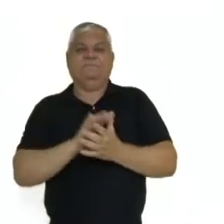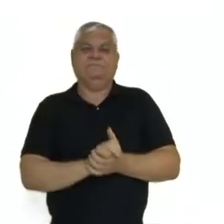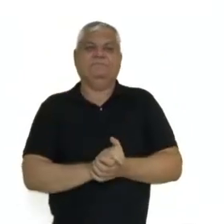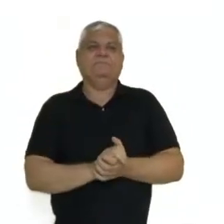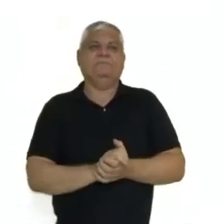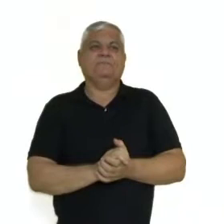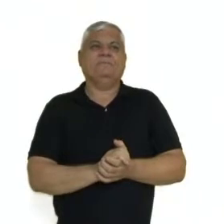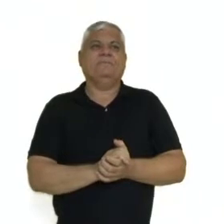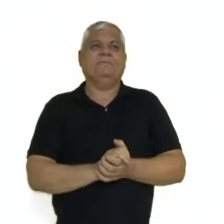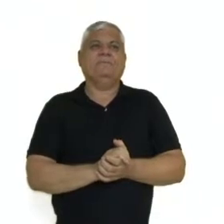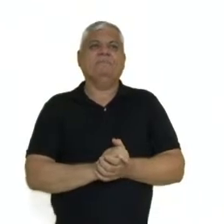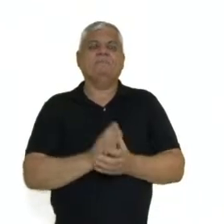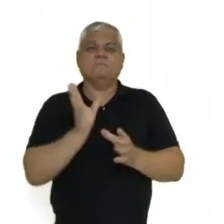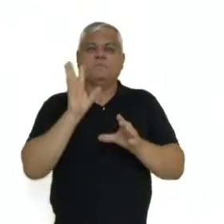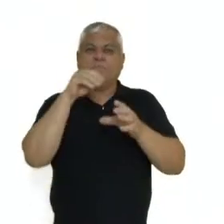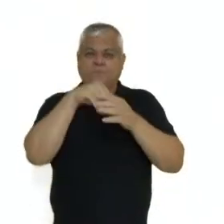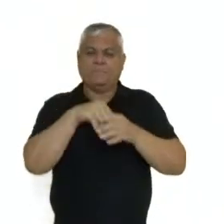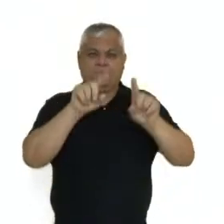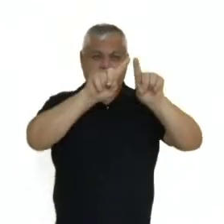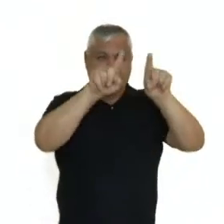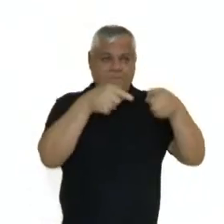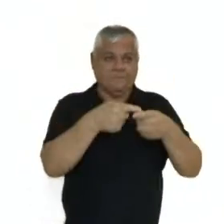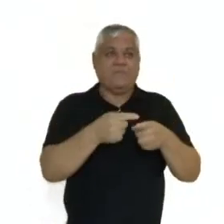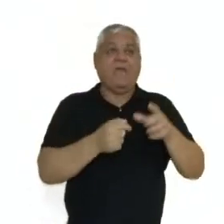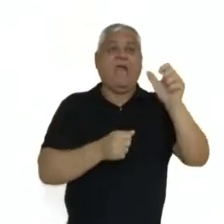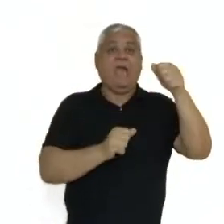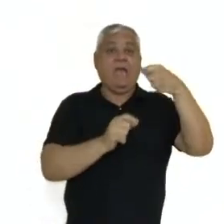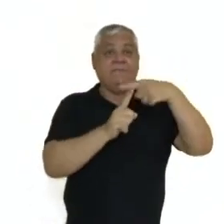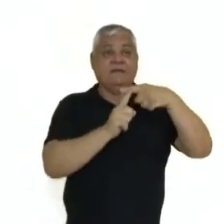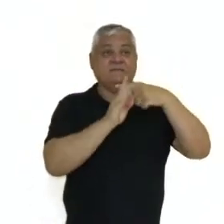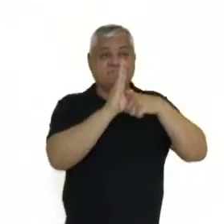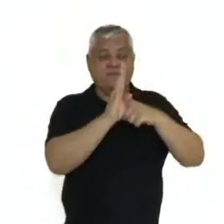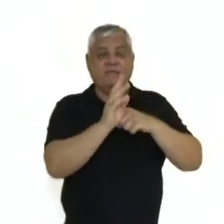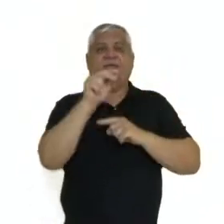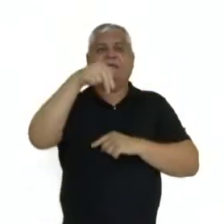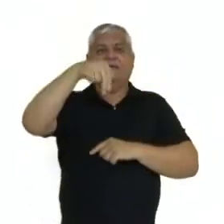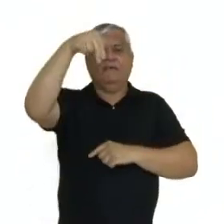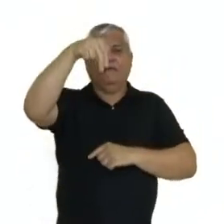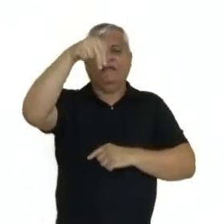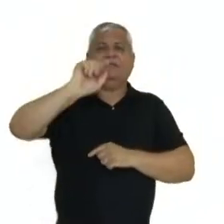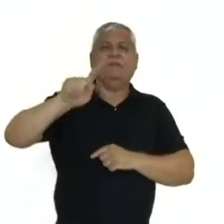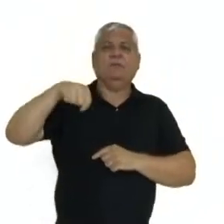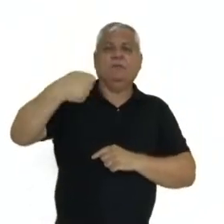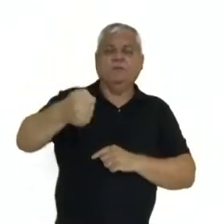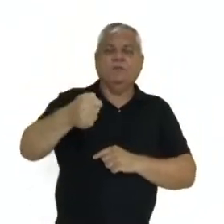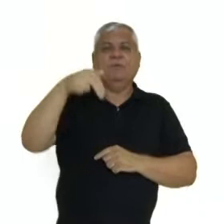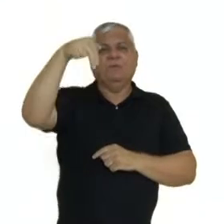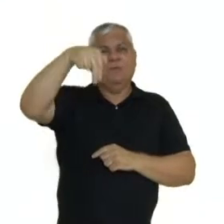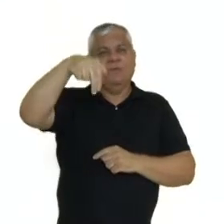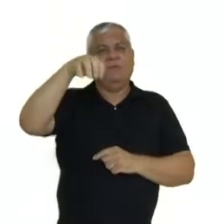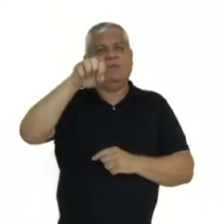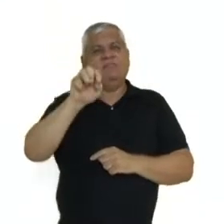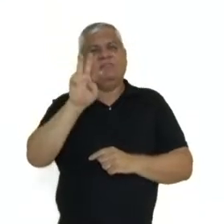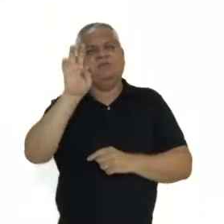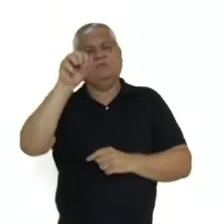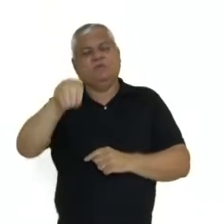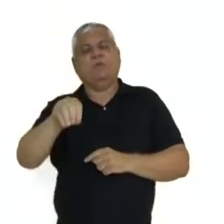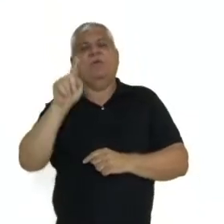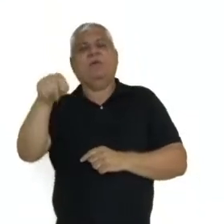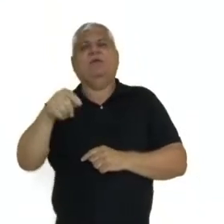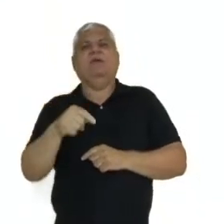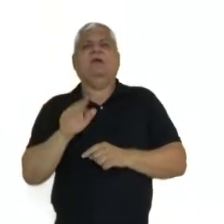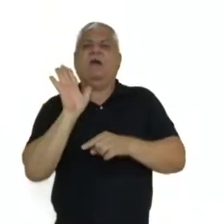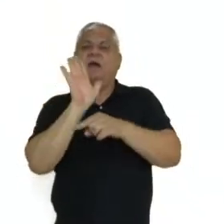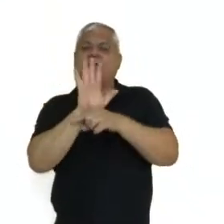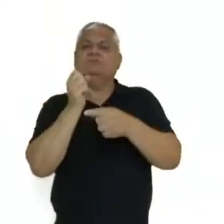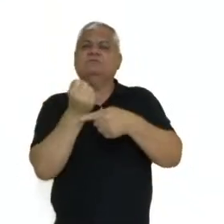bebê Ah não dentro do binômio de Newton a fórmula dele destina-se ao desenvolvimento das potências